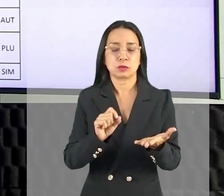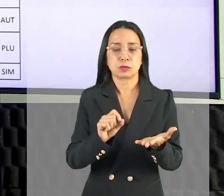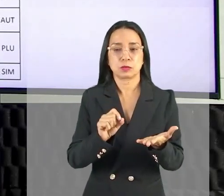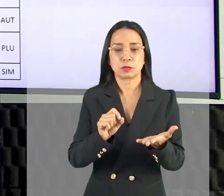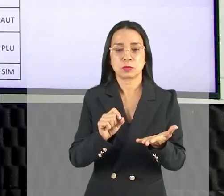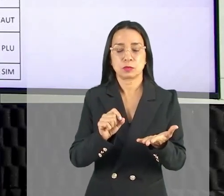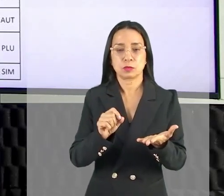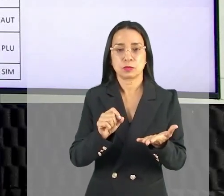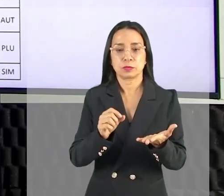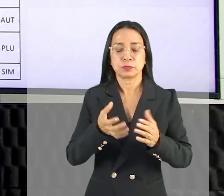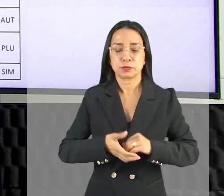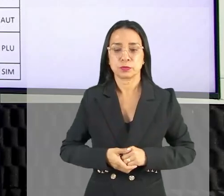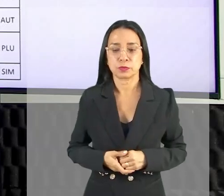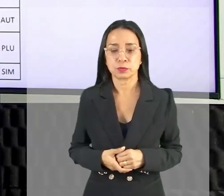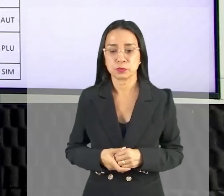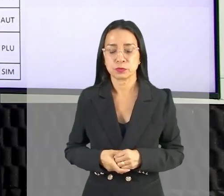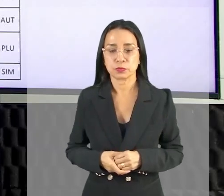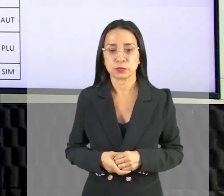nesses organismos.